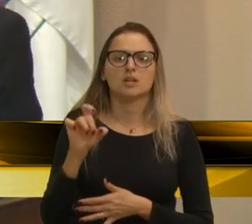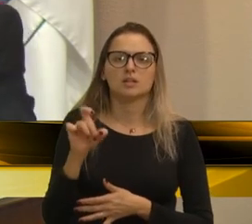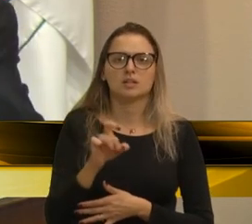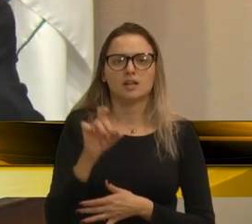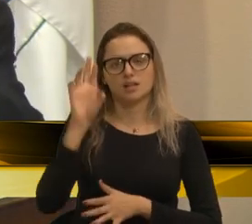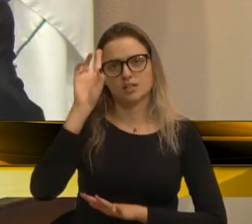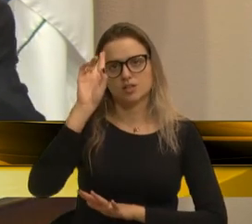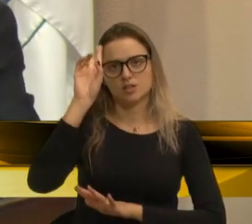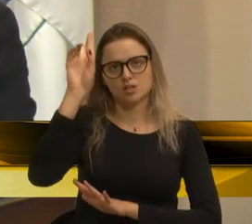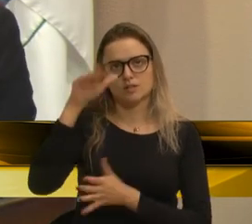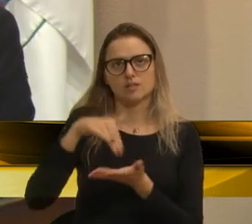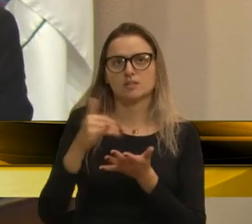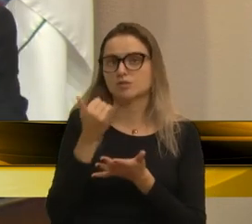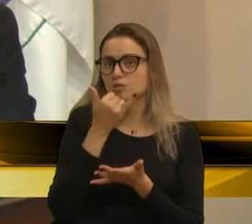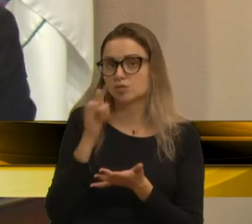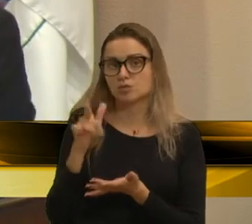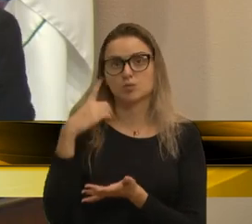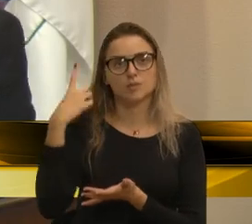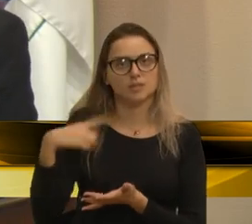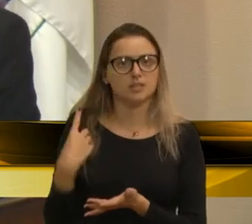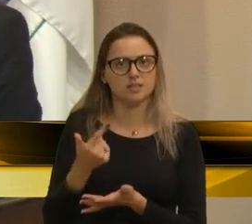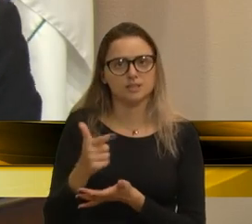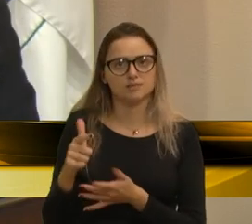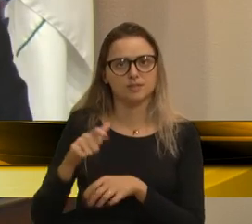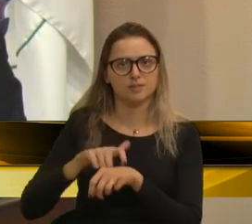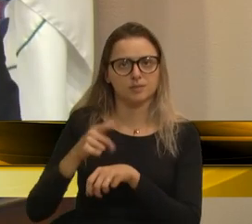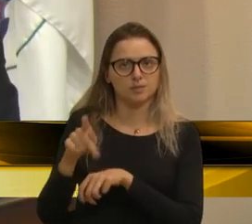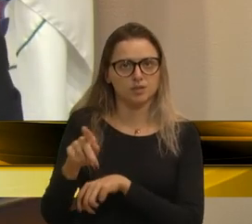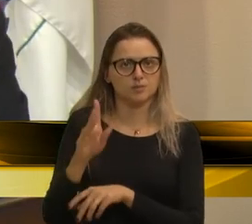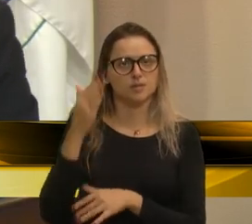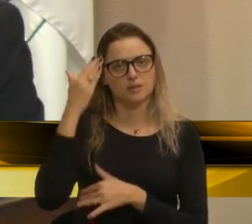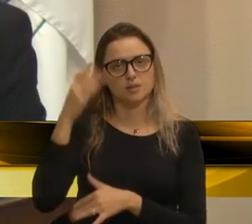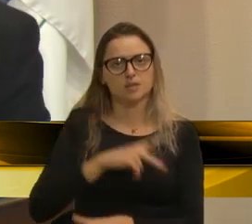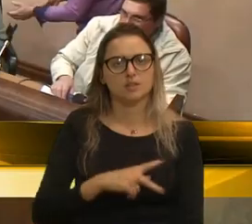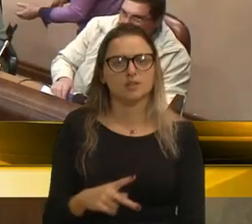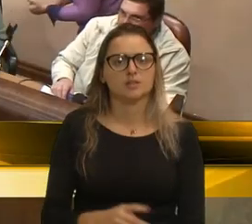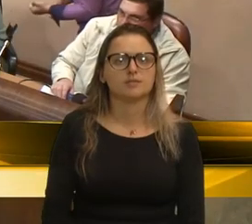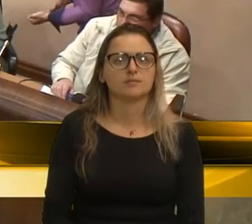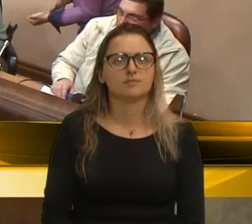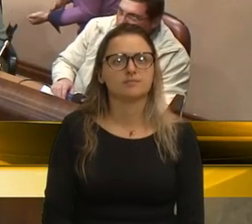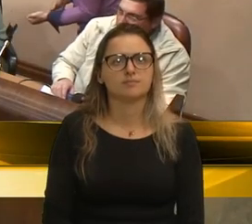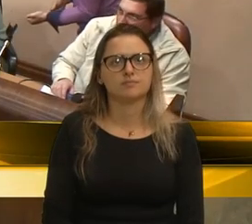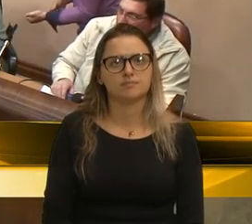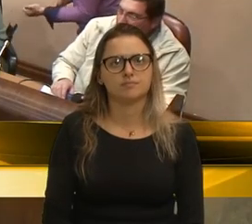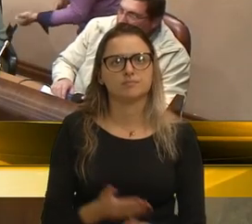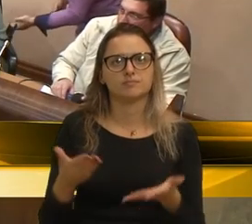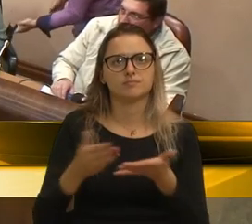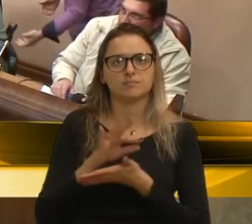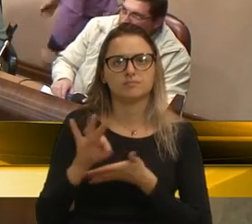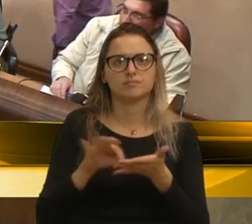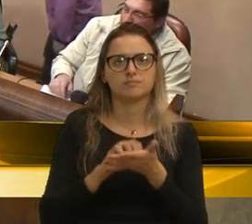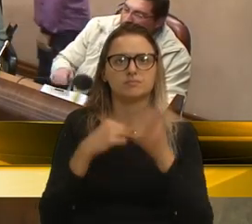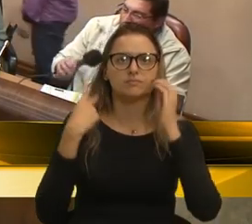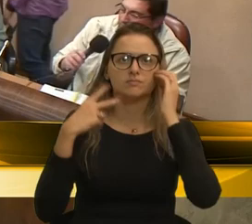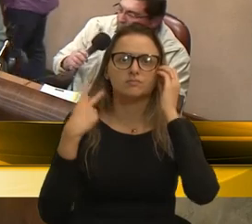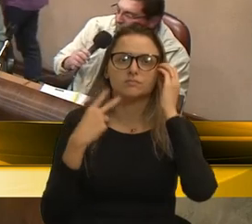do Sul. Peço desculpas, vereadora Denise, que eu não consegui lhe dar a parte. Obrigado, senhor presidente. Próxima inscrição,